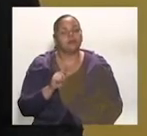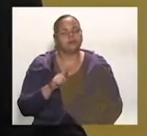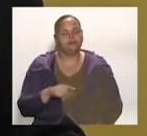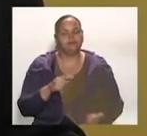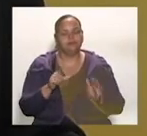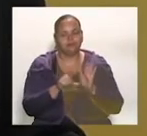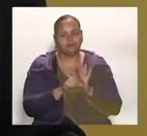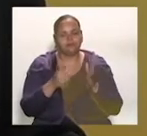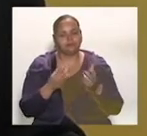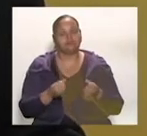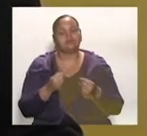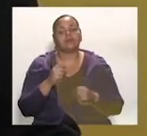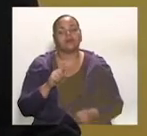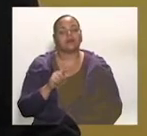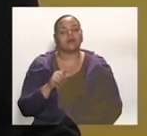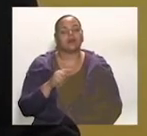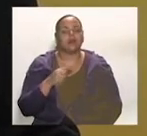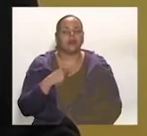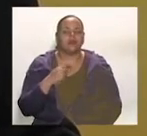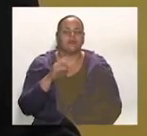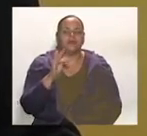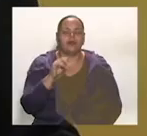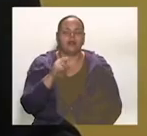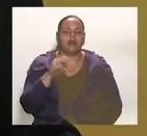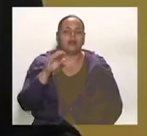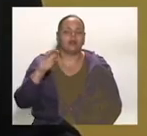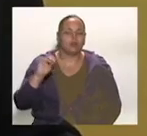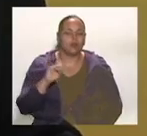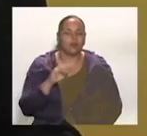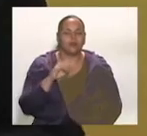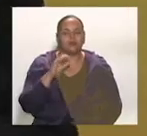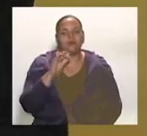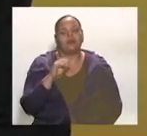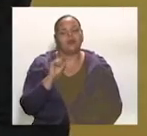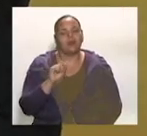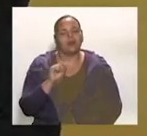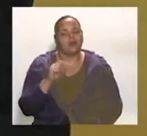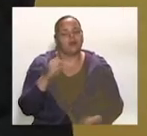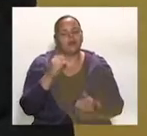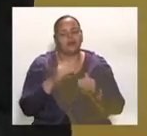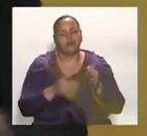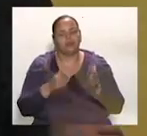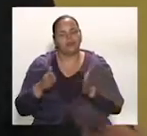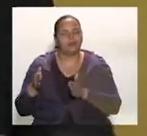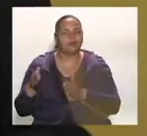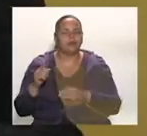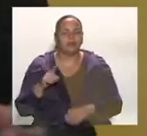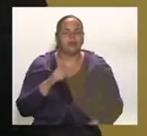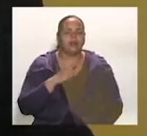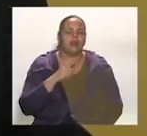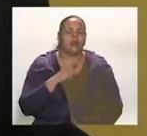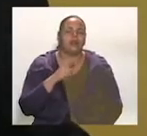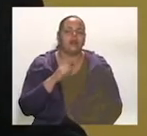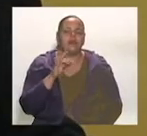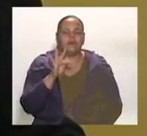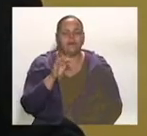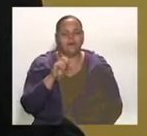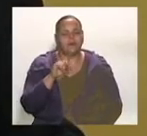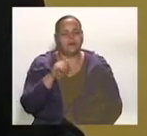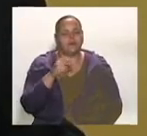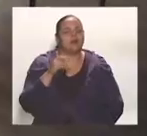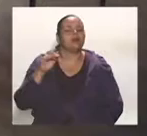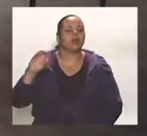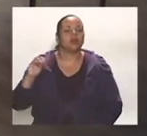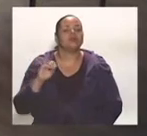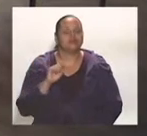não resolver. E, além de tudo, a sanção determinada pela federação que está diretamente interessada, envolvida no processo. E